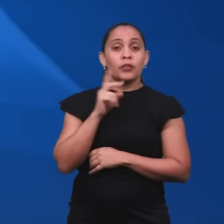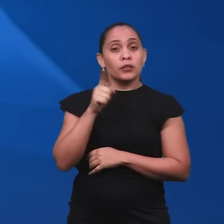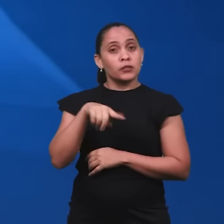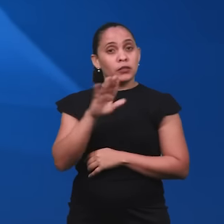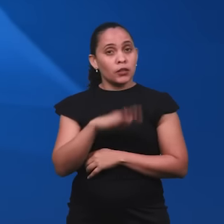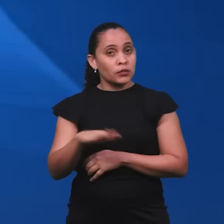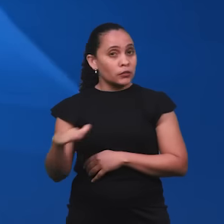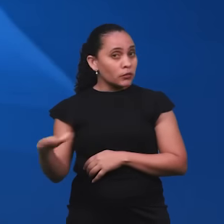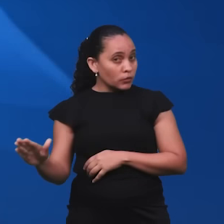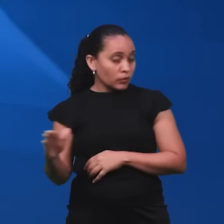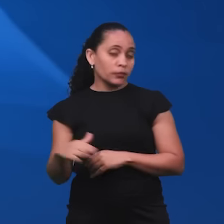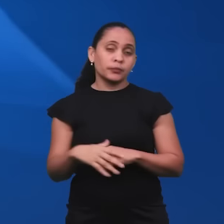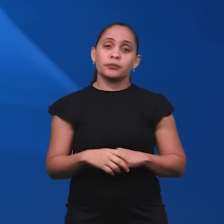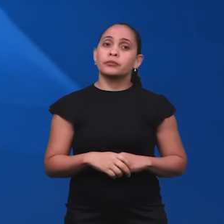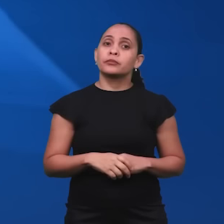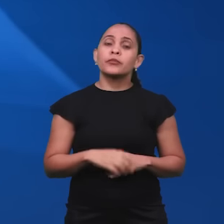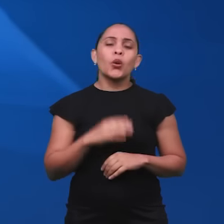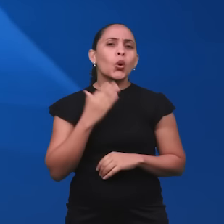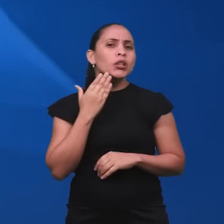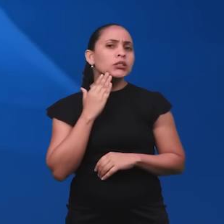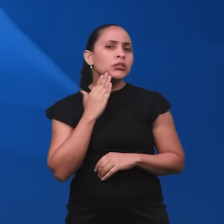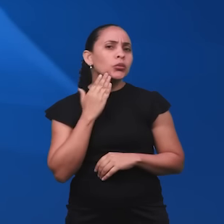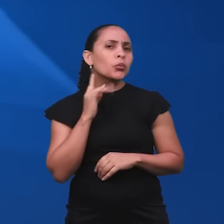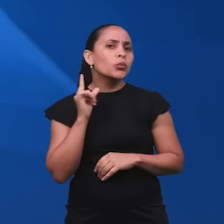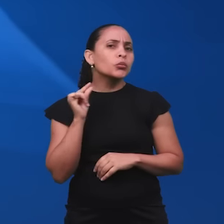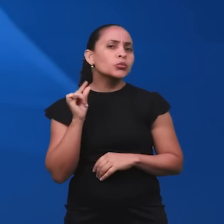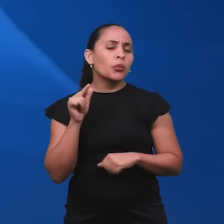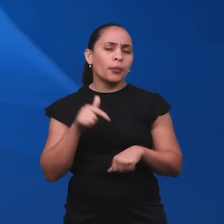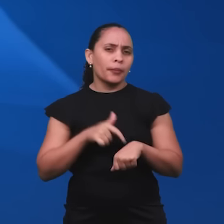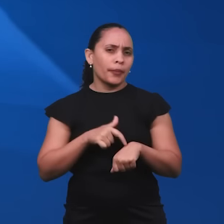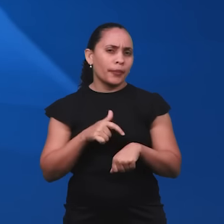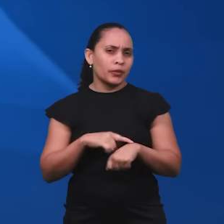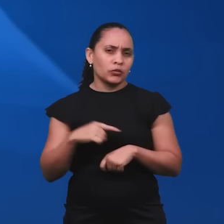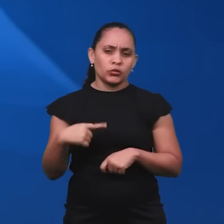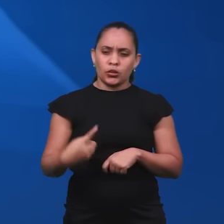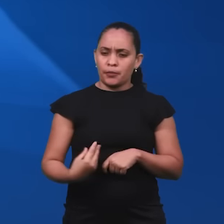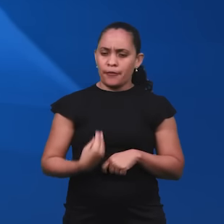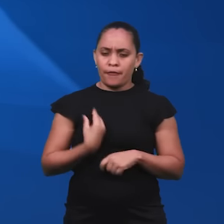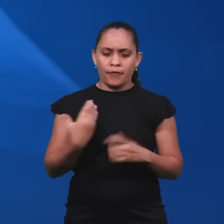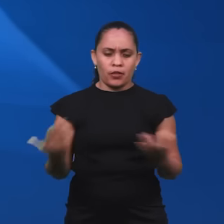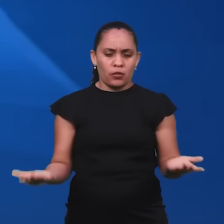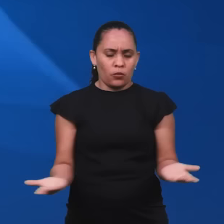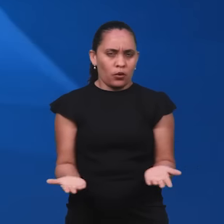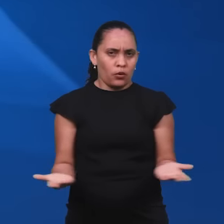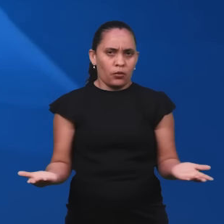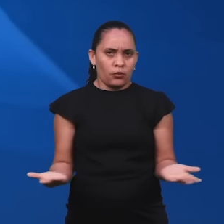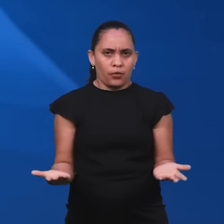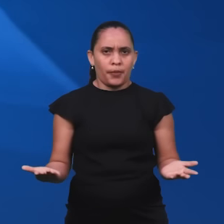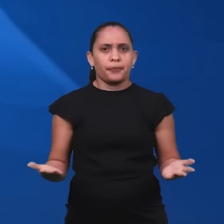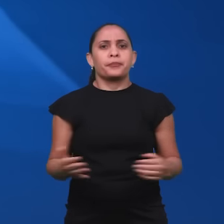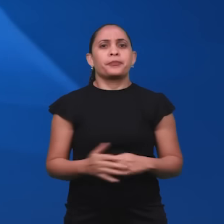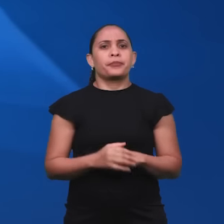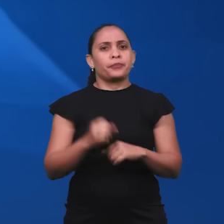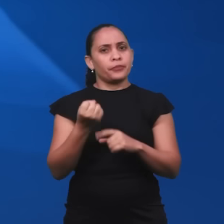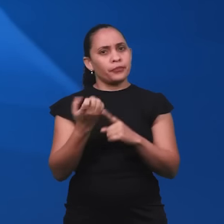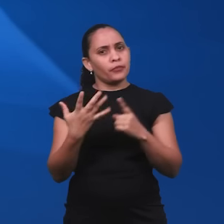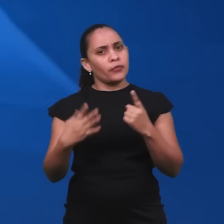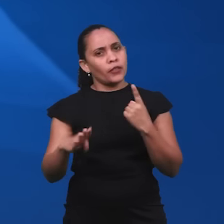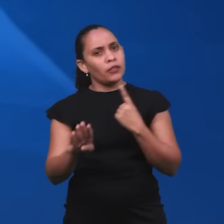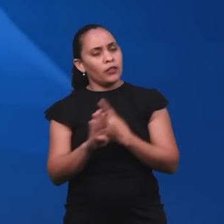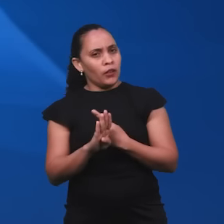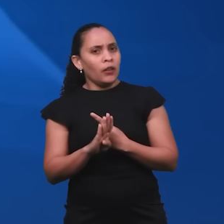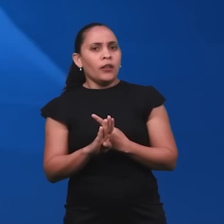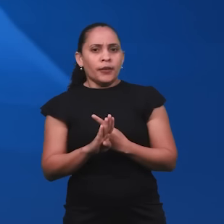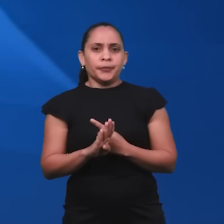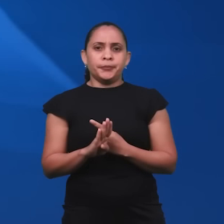intermediárias e adolescentes ao entendimento do momento em que nós estamos vivenciando agora nesta escola bíblica. Estamos próximos de um momento em